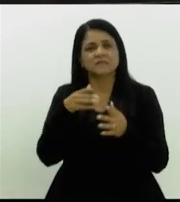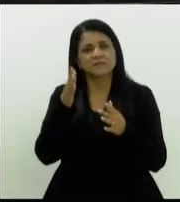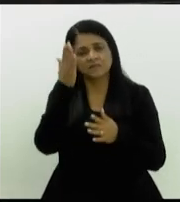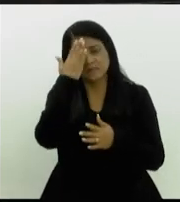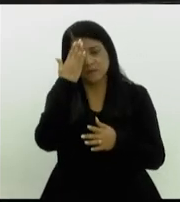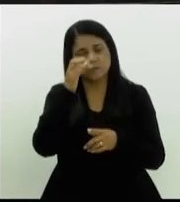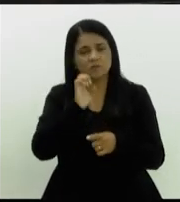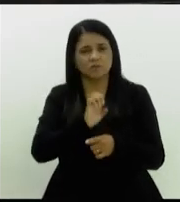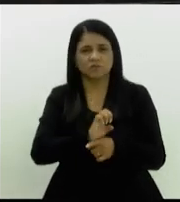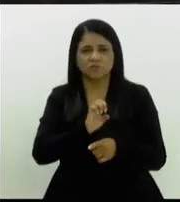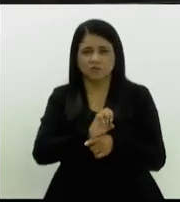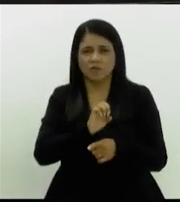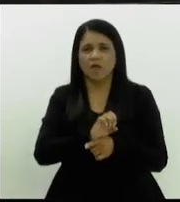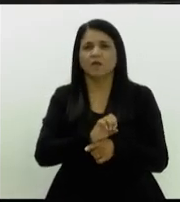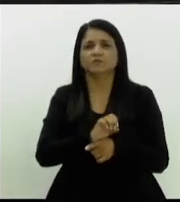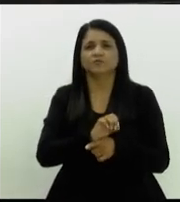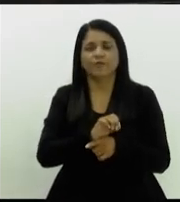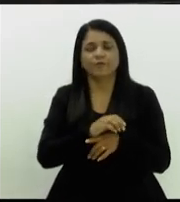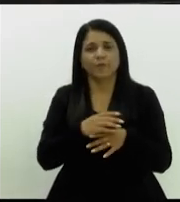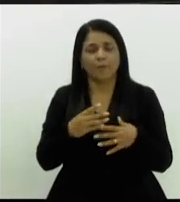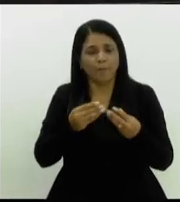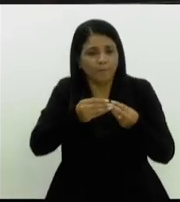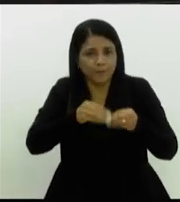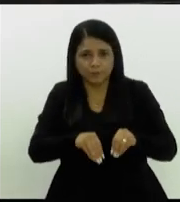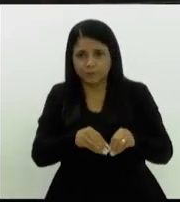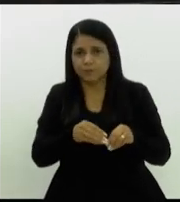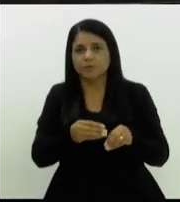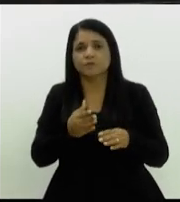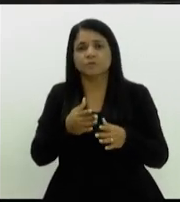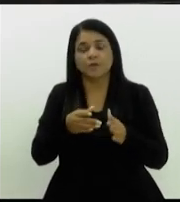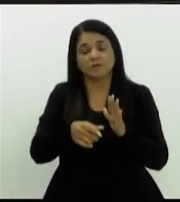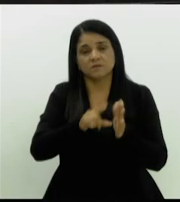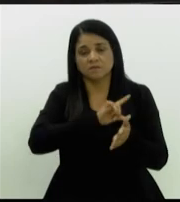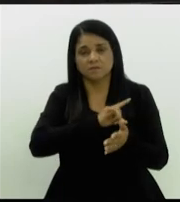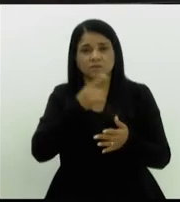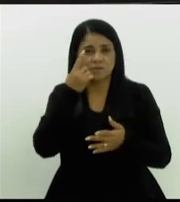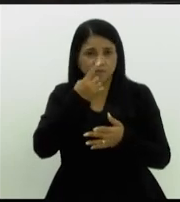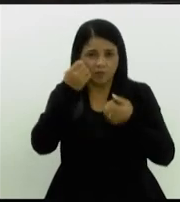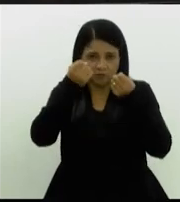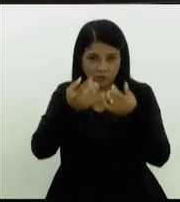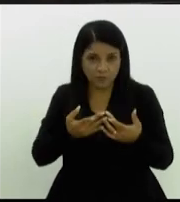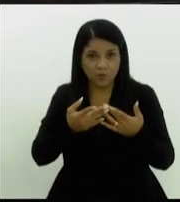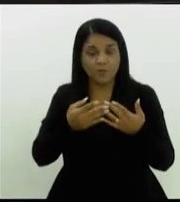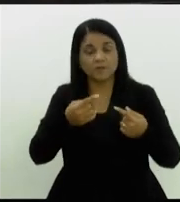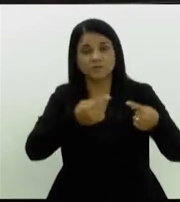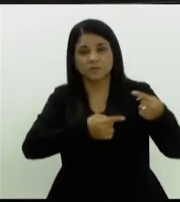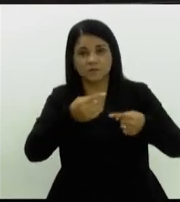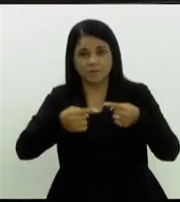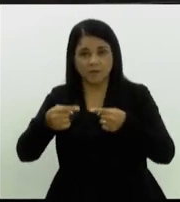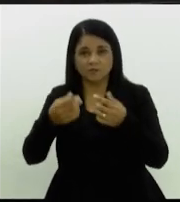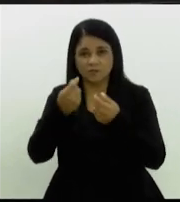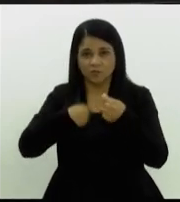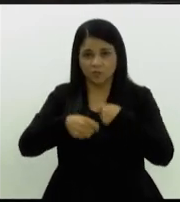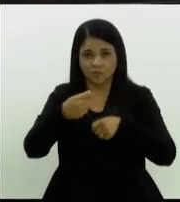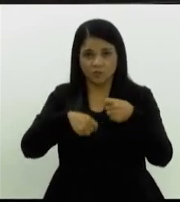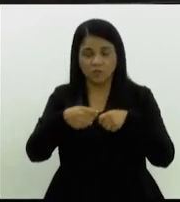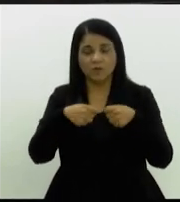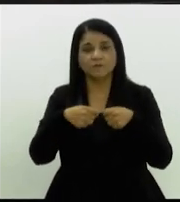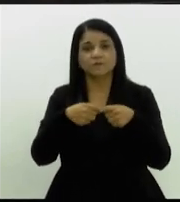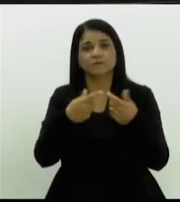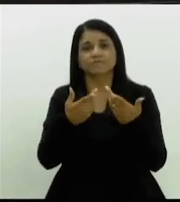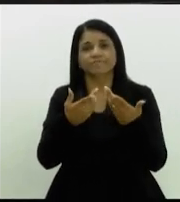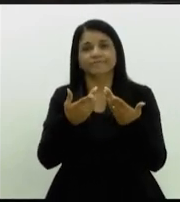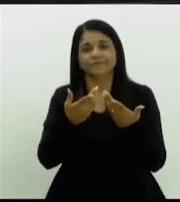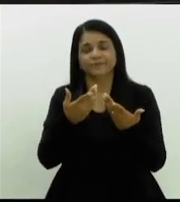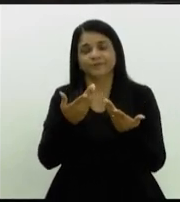o nosso deputado que antecedeu aqui, mas o quanto esse debate econômico, desse déficit orçamentário do